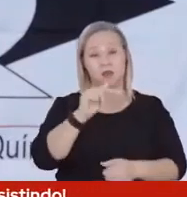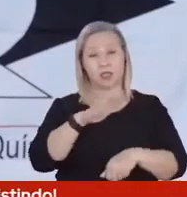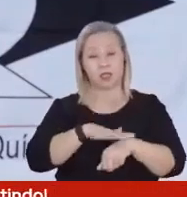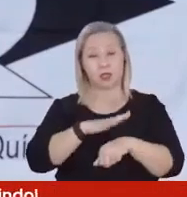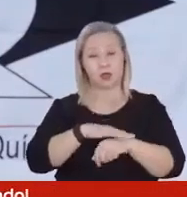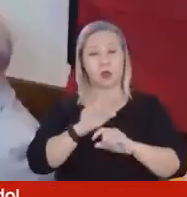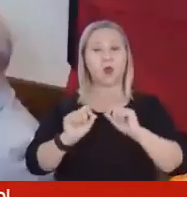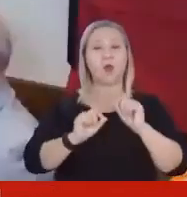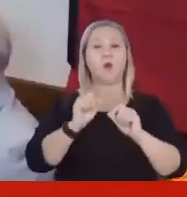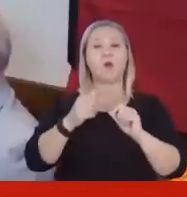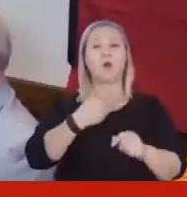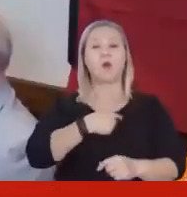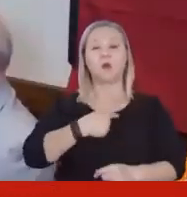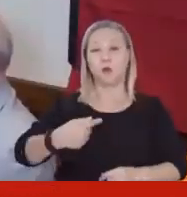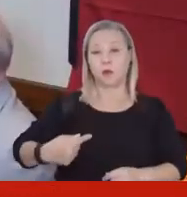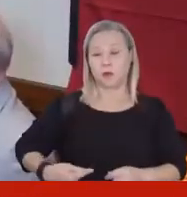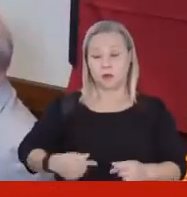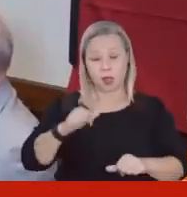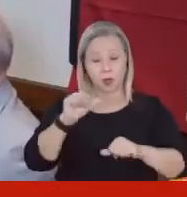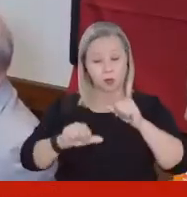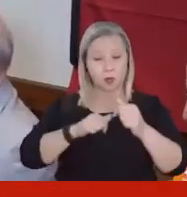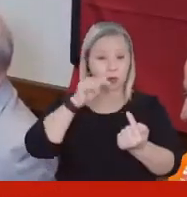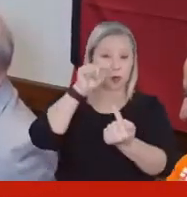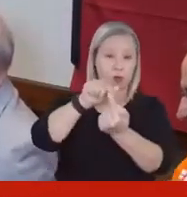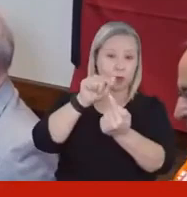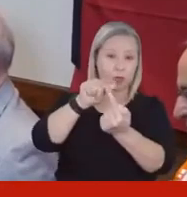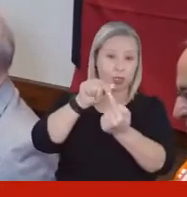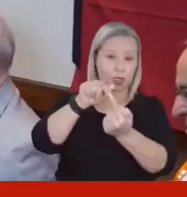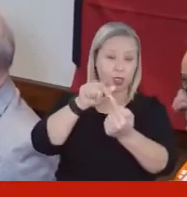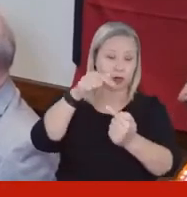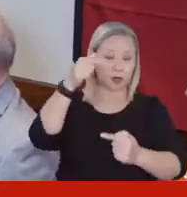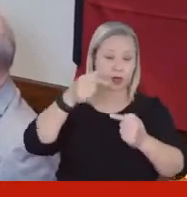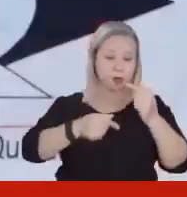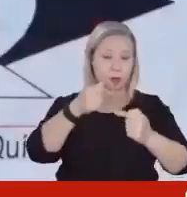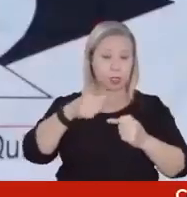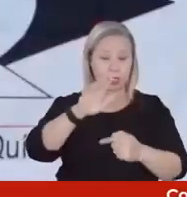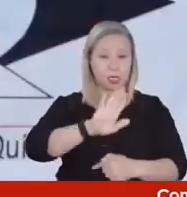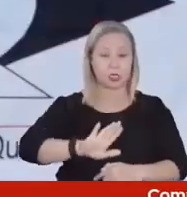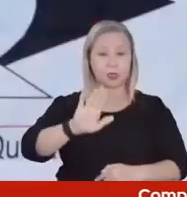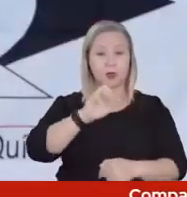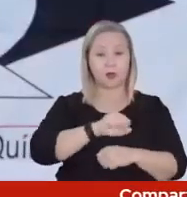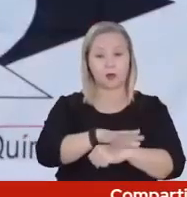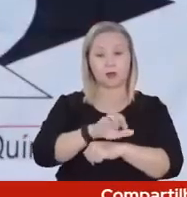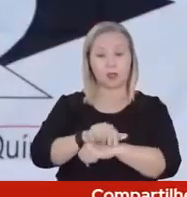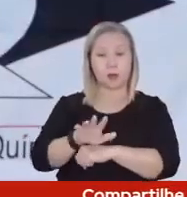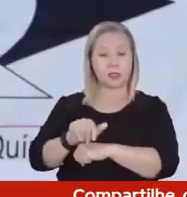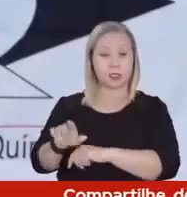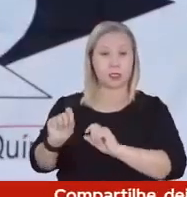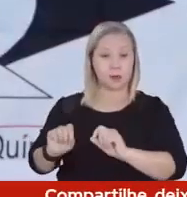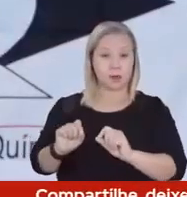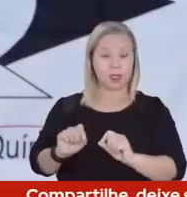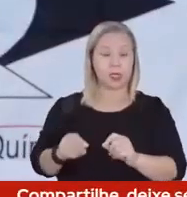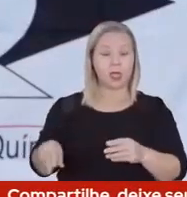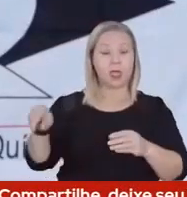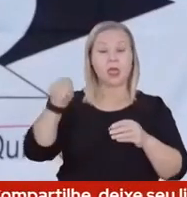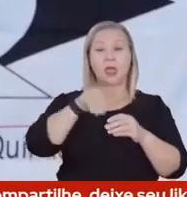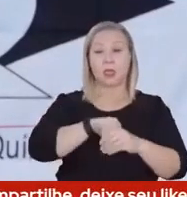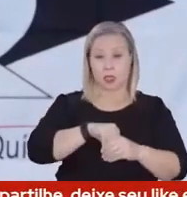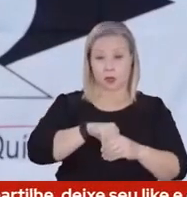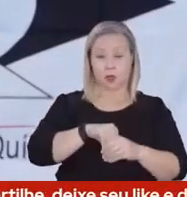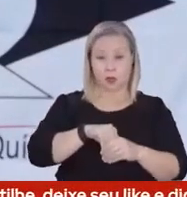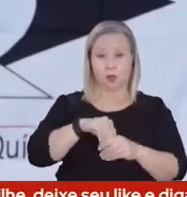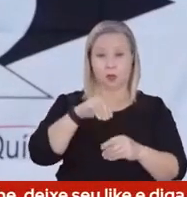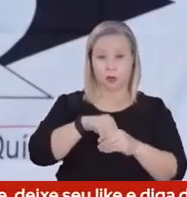esse objetivo na Política Nacional de Abastecimento e incluiu na Política Nacional de Abastecimento não mais